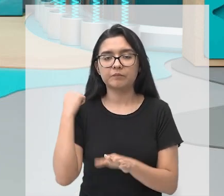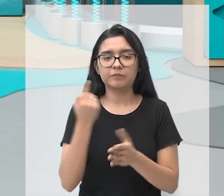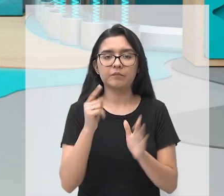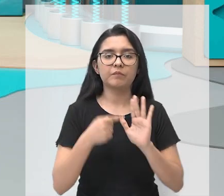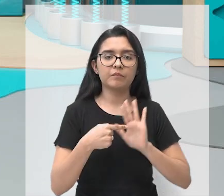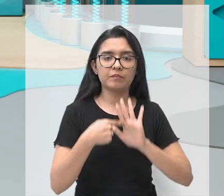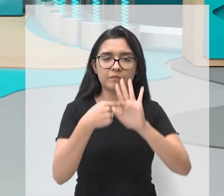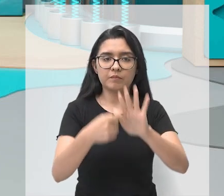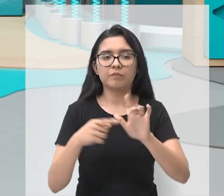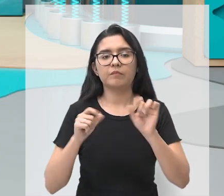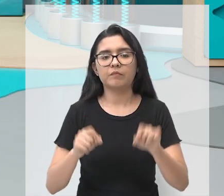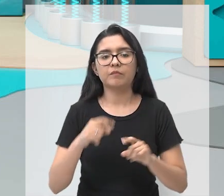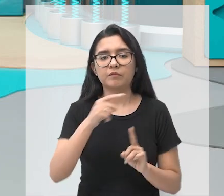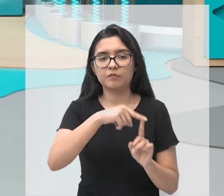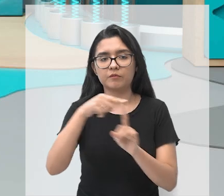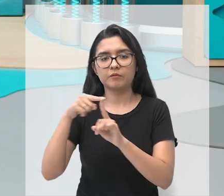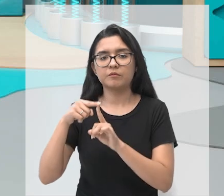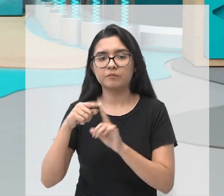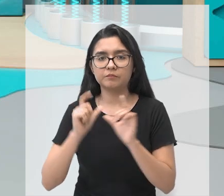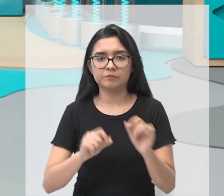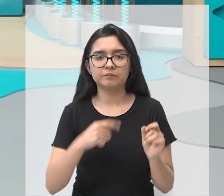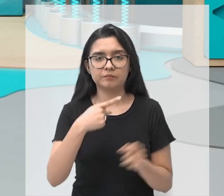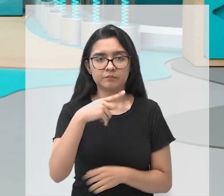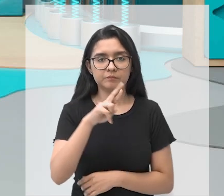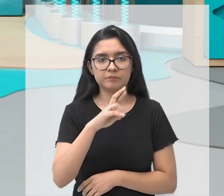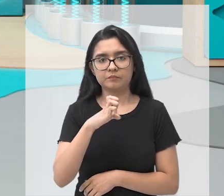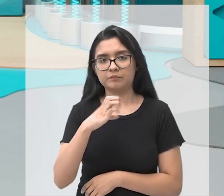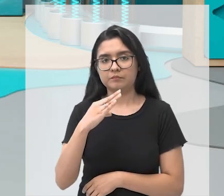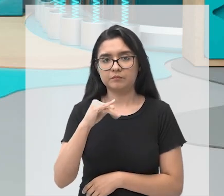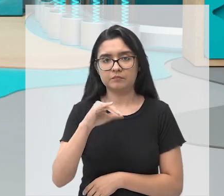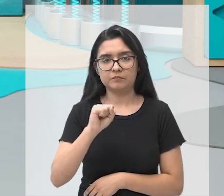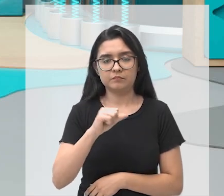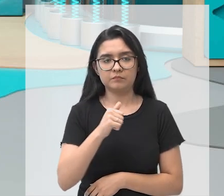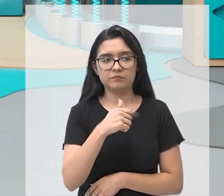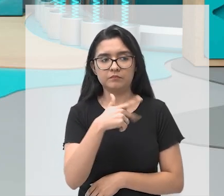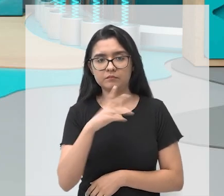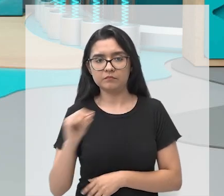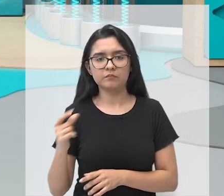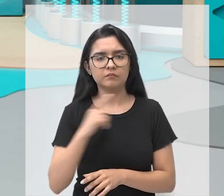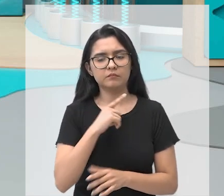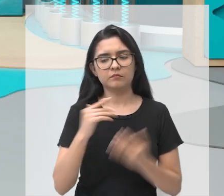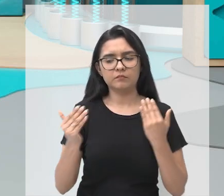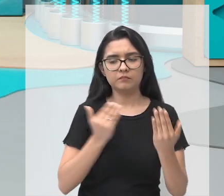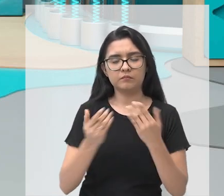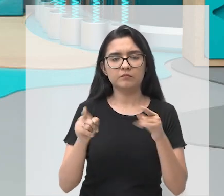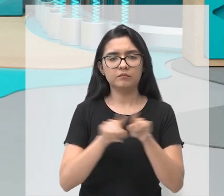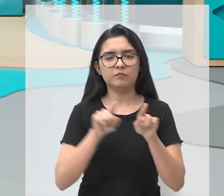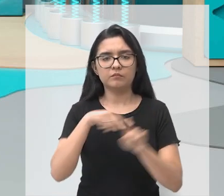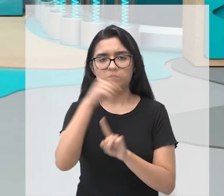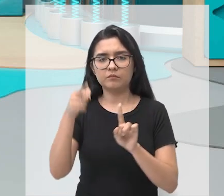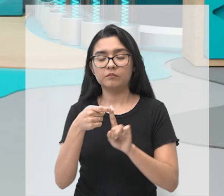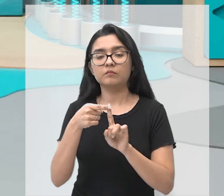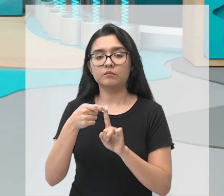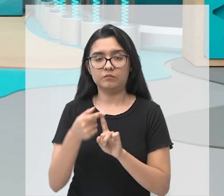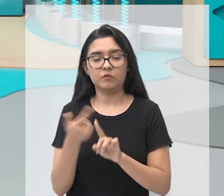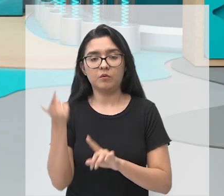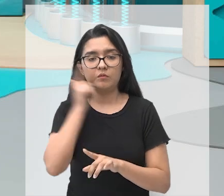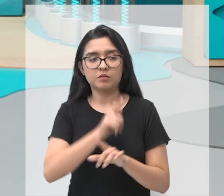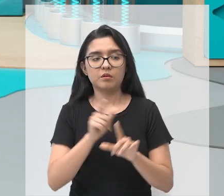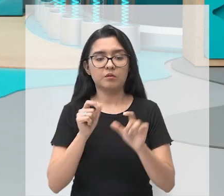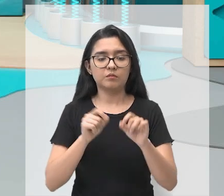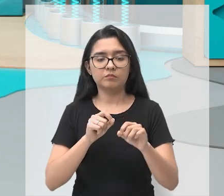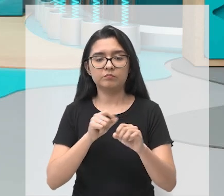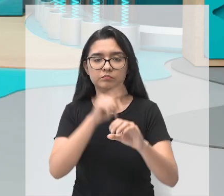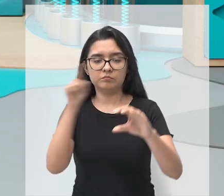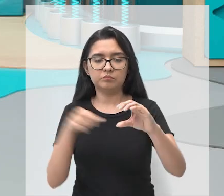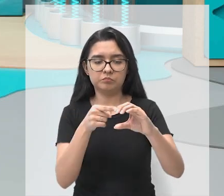categoria de esportes, que são os esportes de precisão. Os esportes onde é comparado o desempenho de atingir um objeto ou